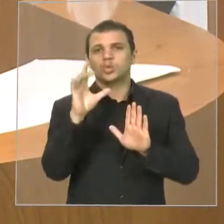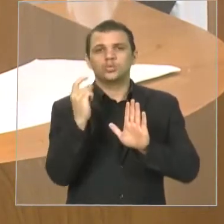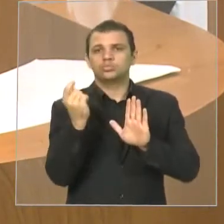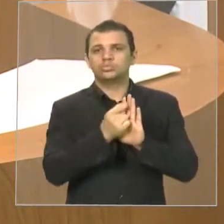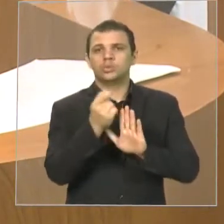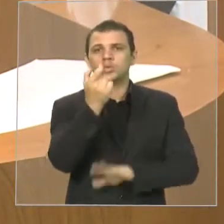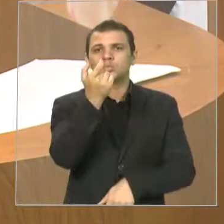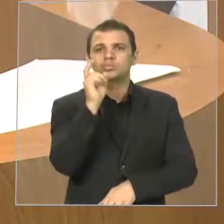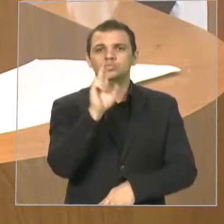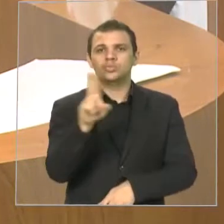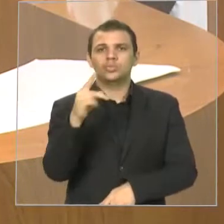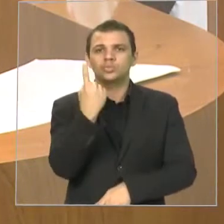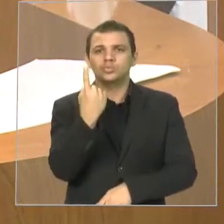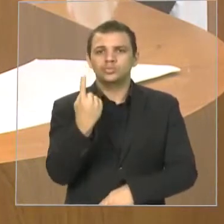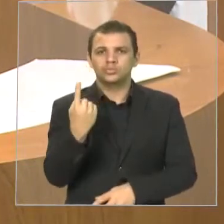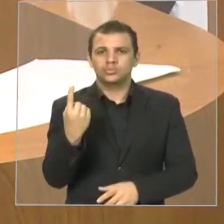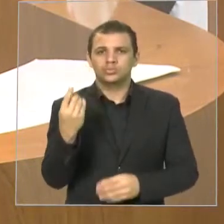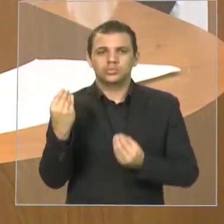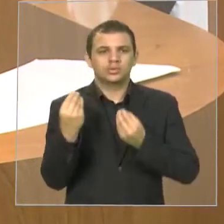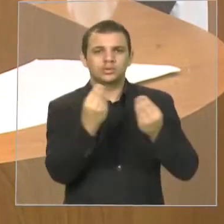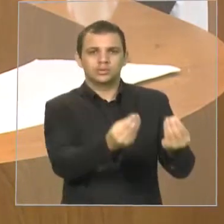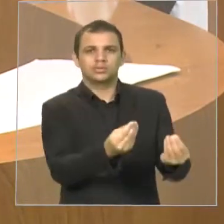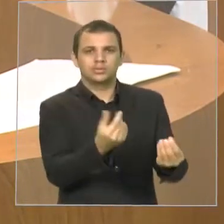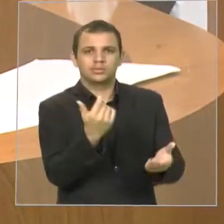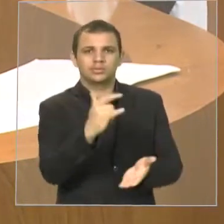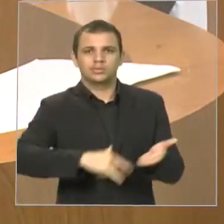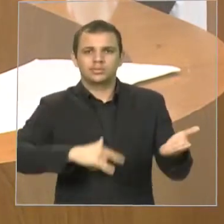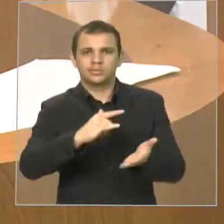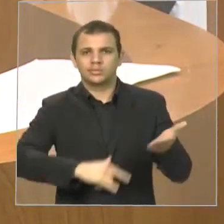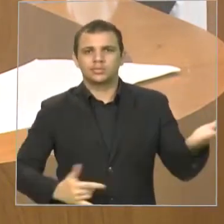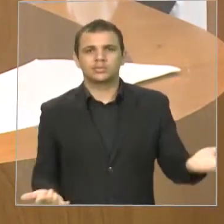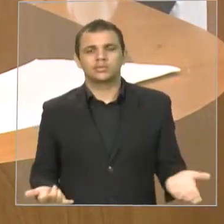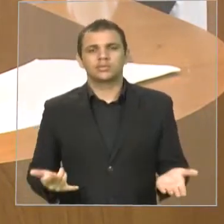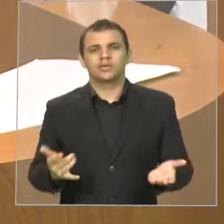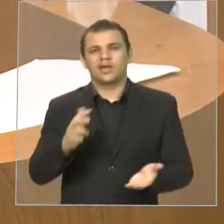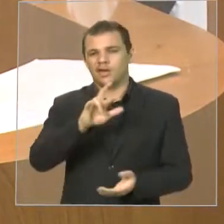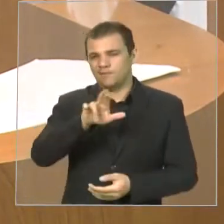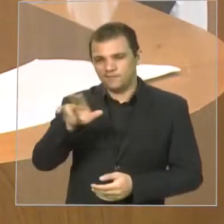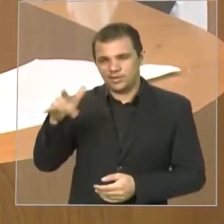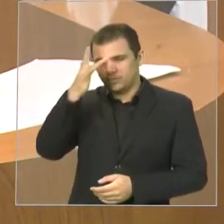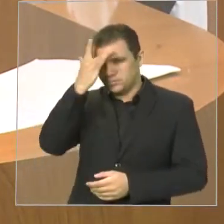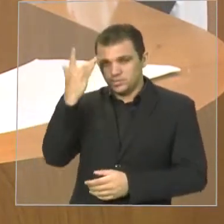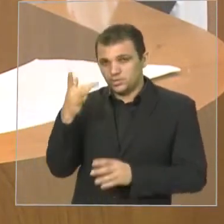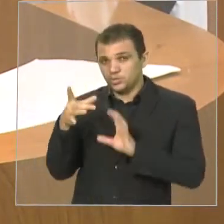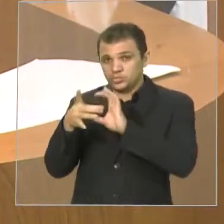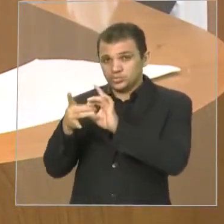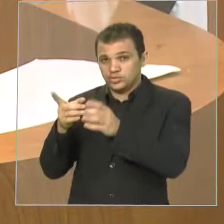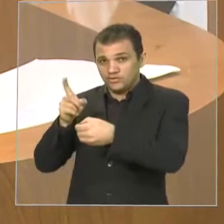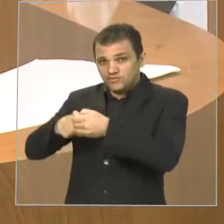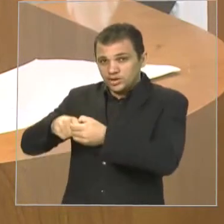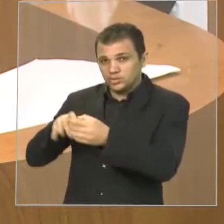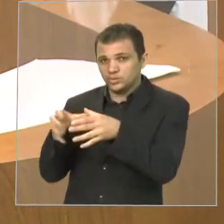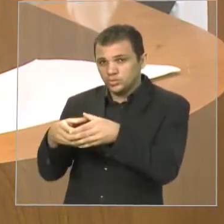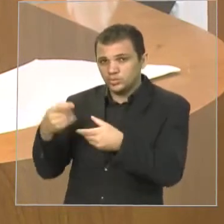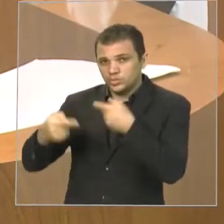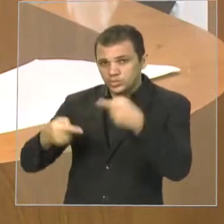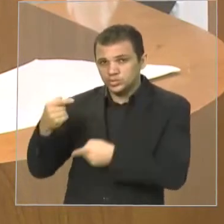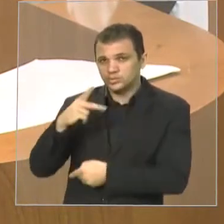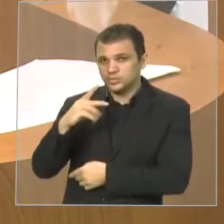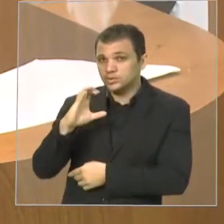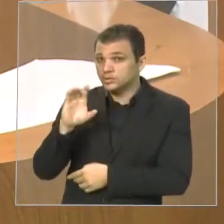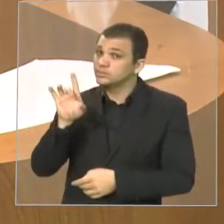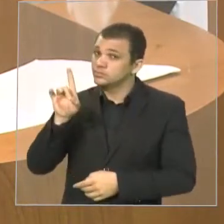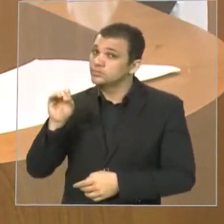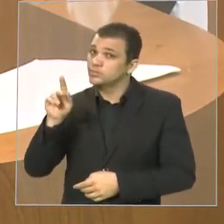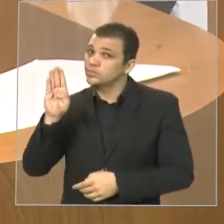Muitos filiados do PCdoB na cidade de Carolina. Até aí tudo bem, é só mais uma coincidência, não tem nada demais. Mas um filiado